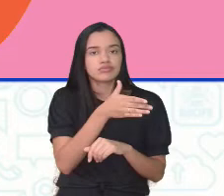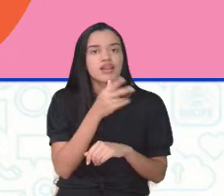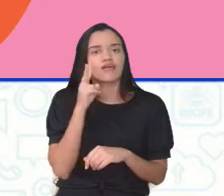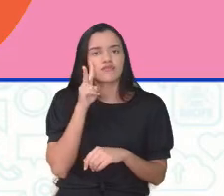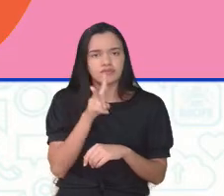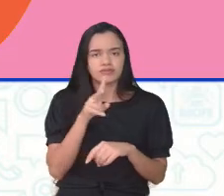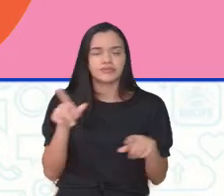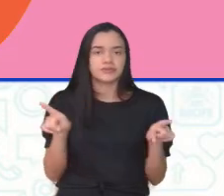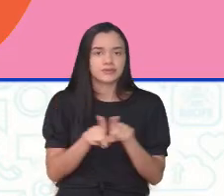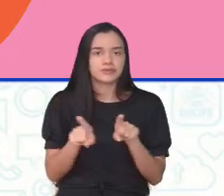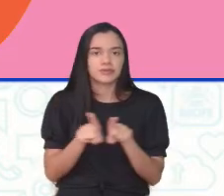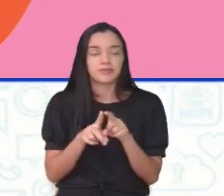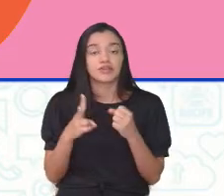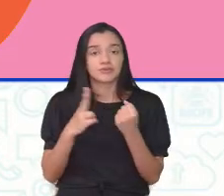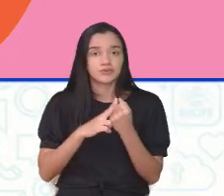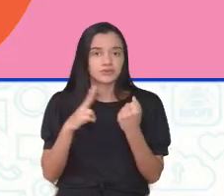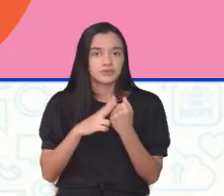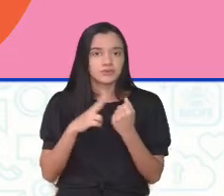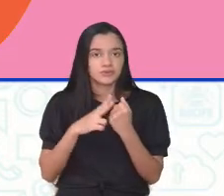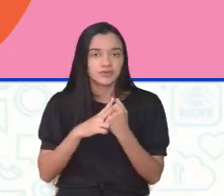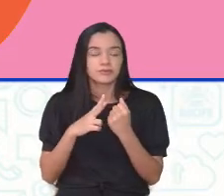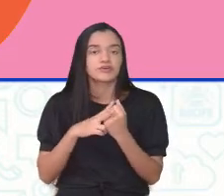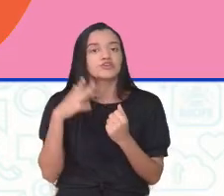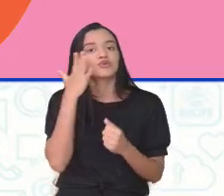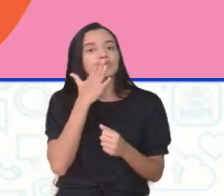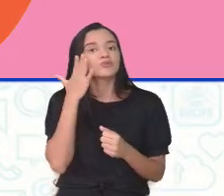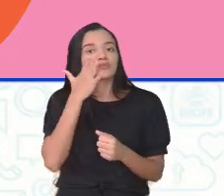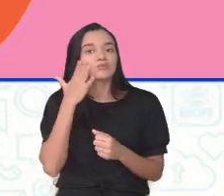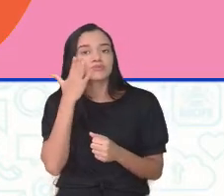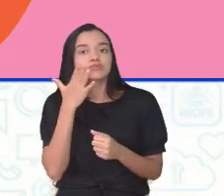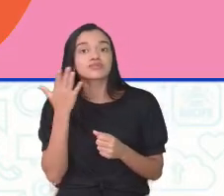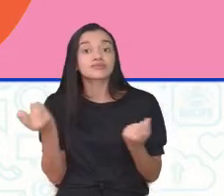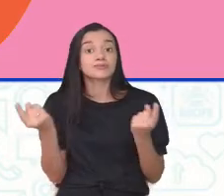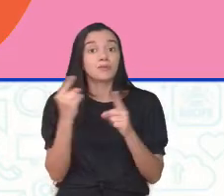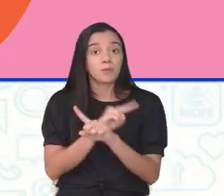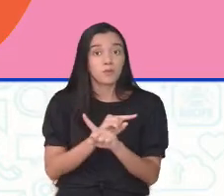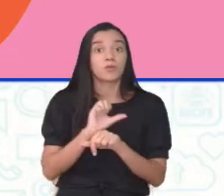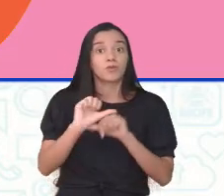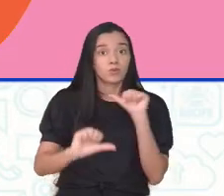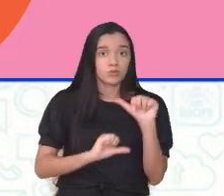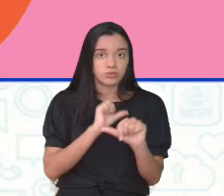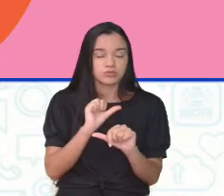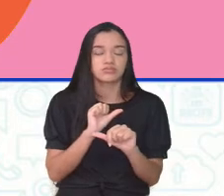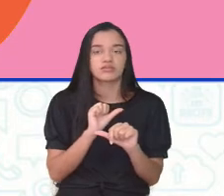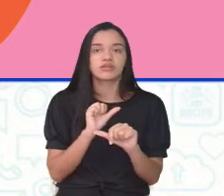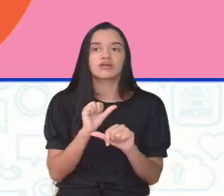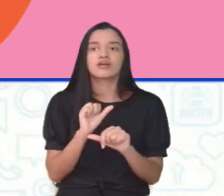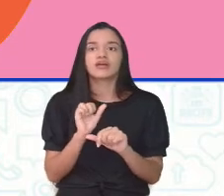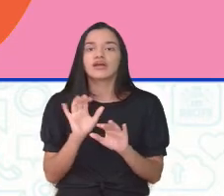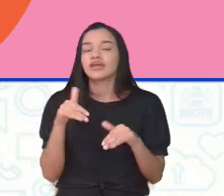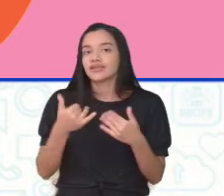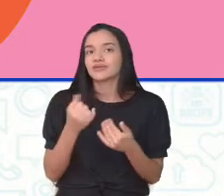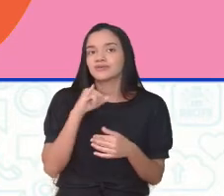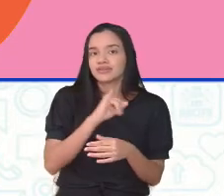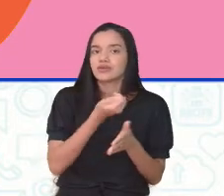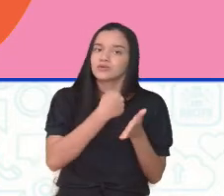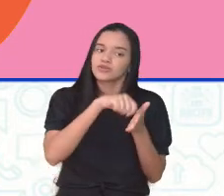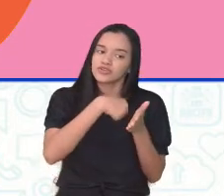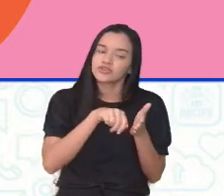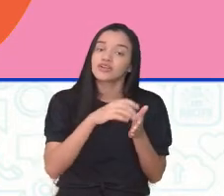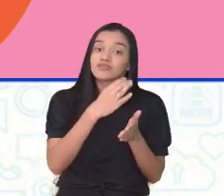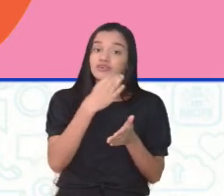também. Os verbos no presente do discurso direto passam para o pretérito imperfeito no discurso direto. Então, se eu escrevo eu